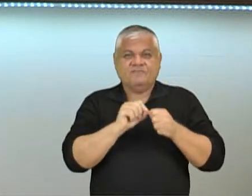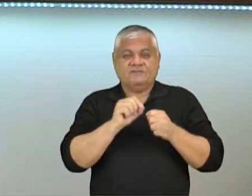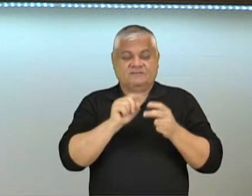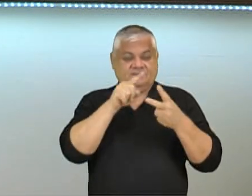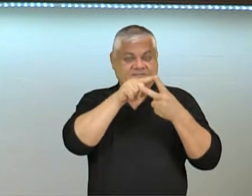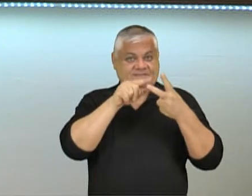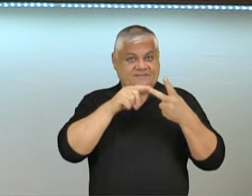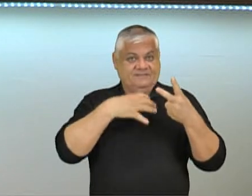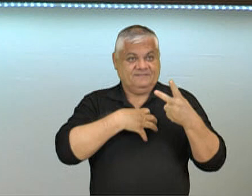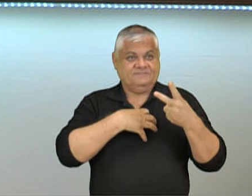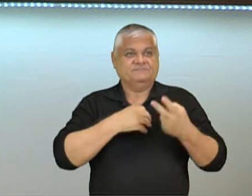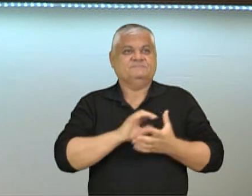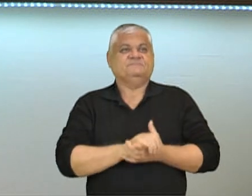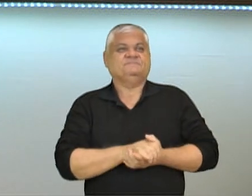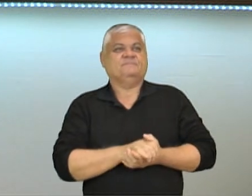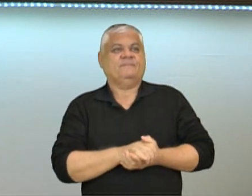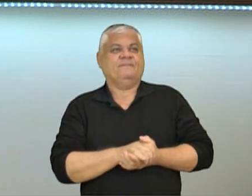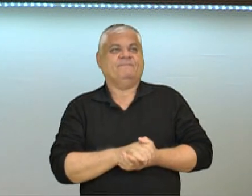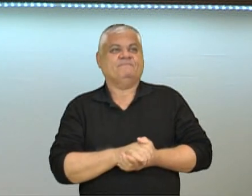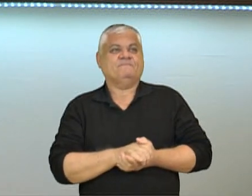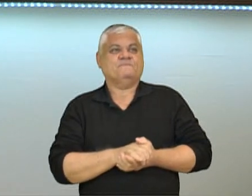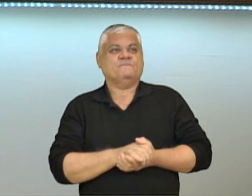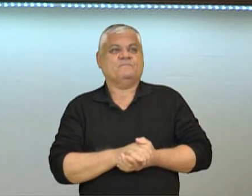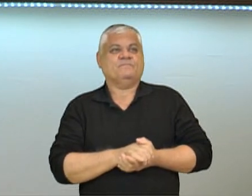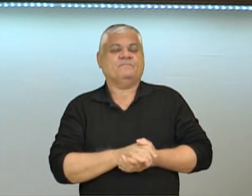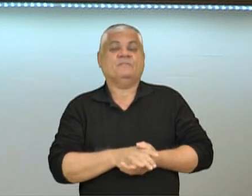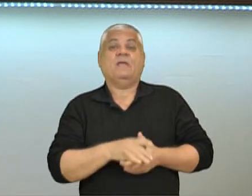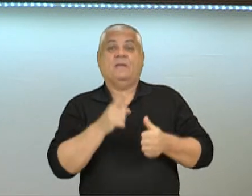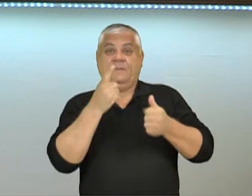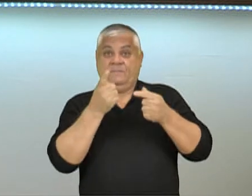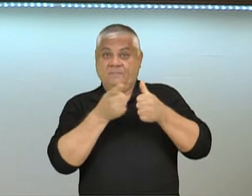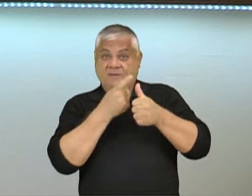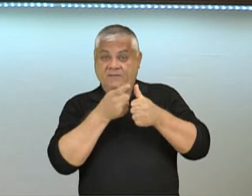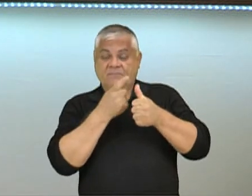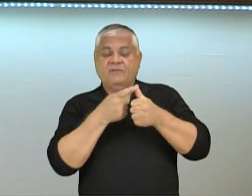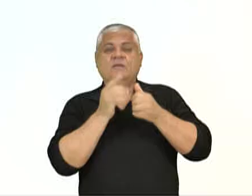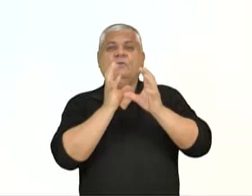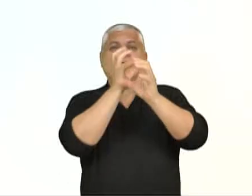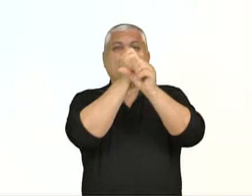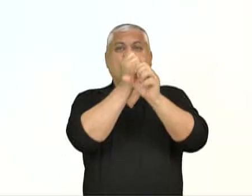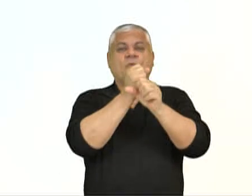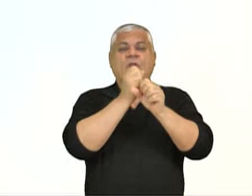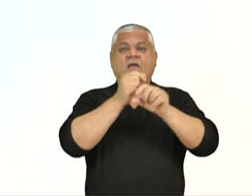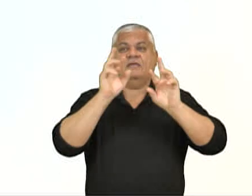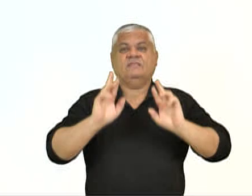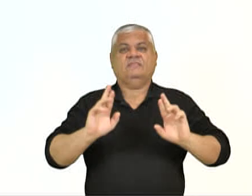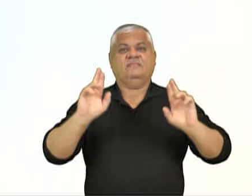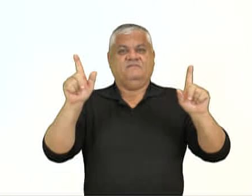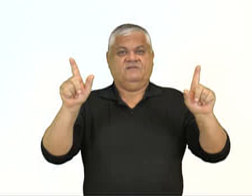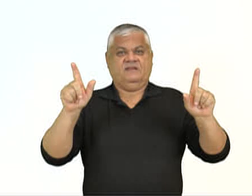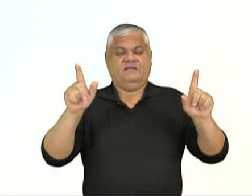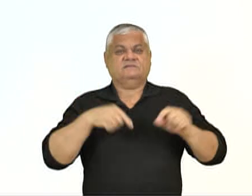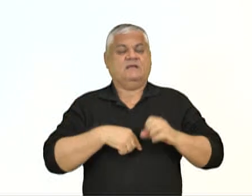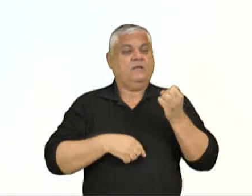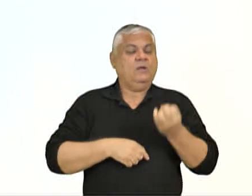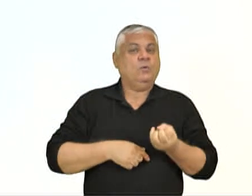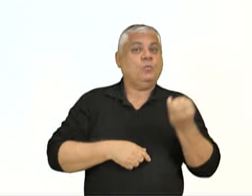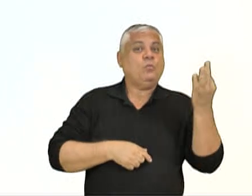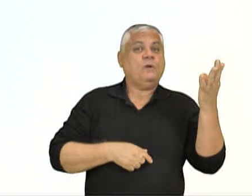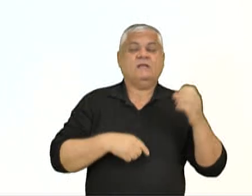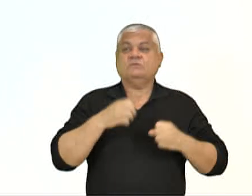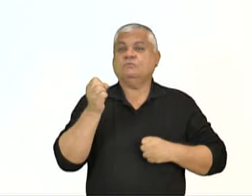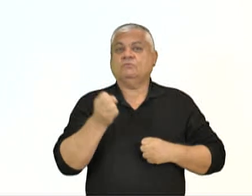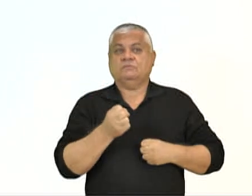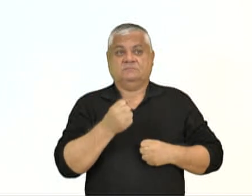duas formas. Então, uma maneira de obter essas informações é calcular a diferença dos dados das duas